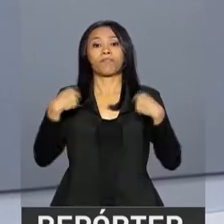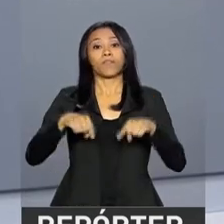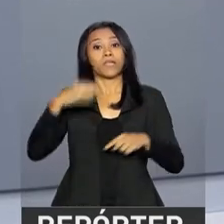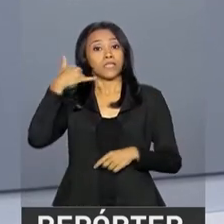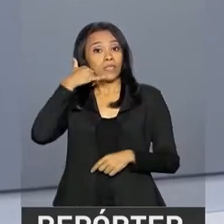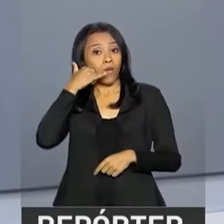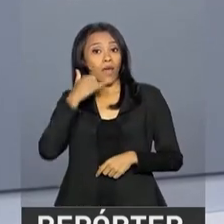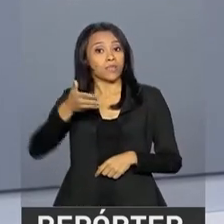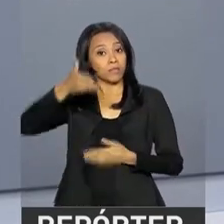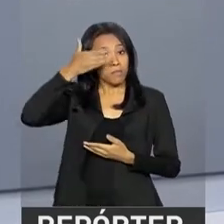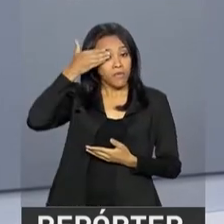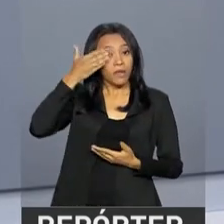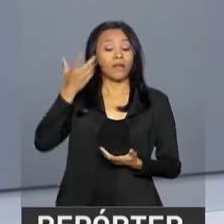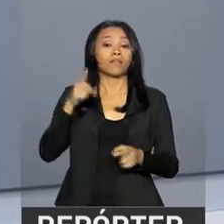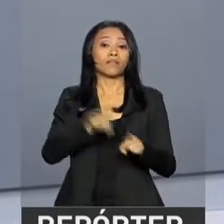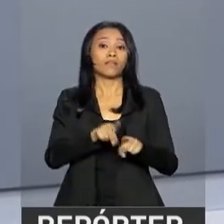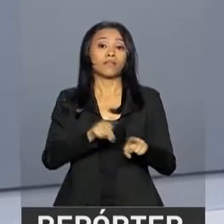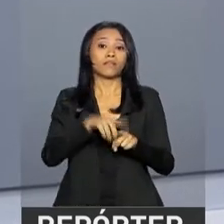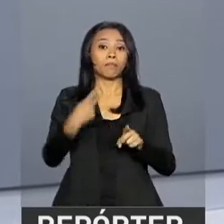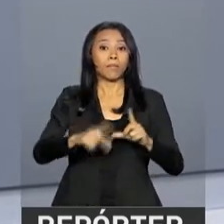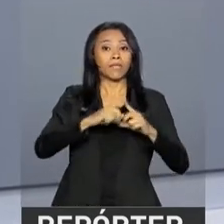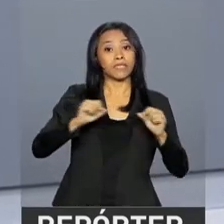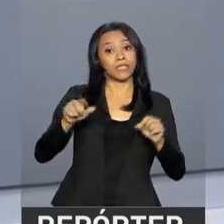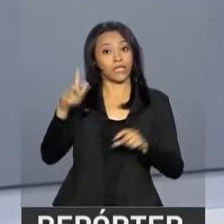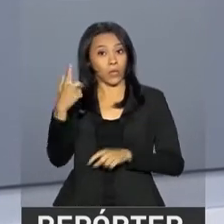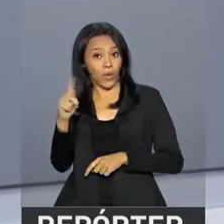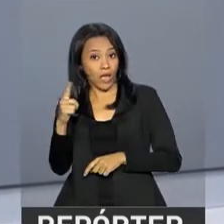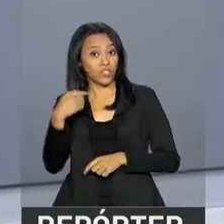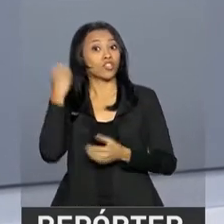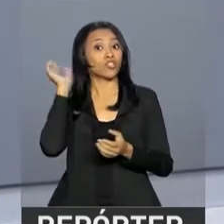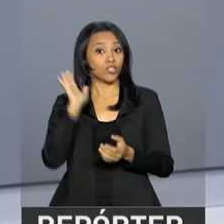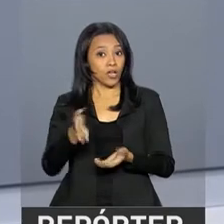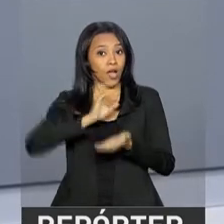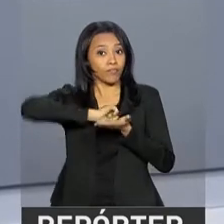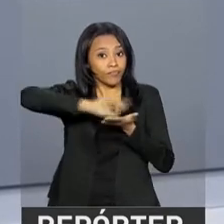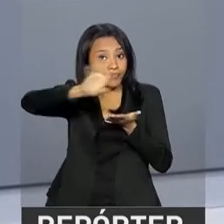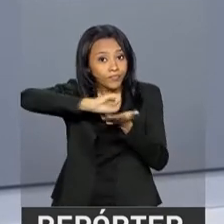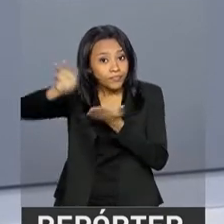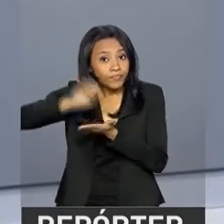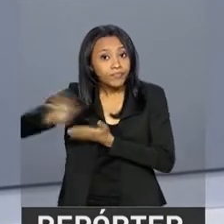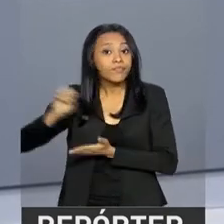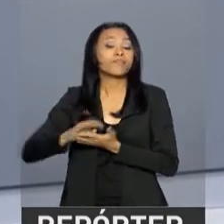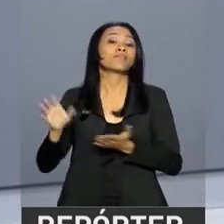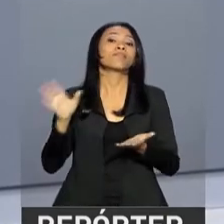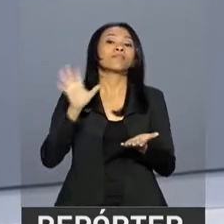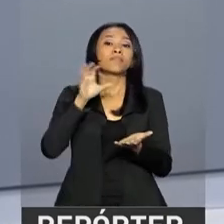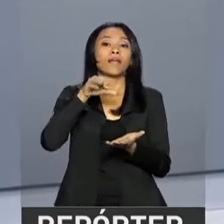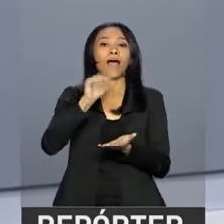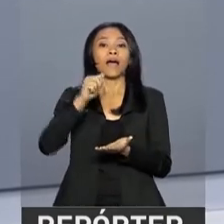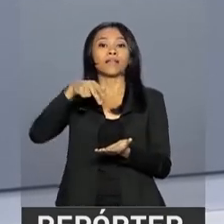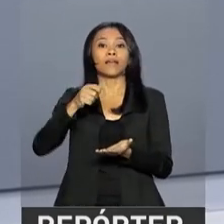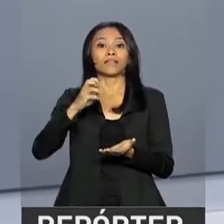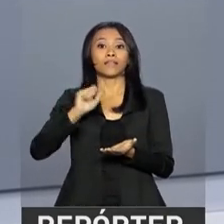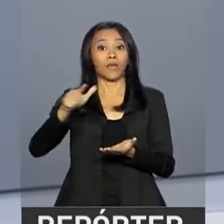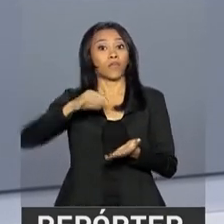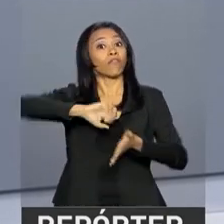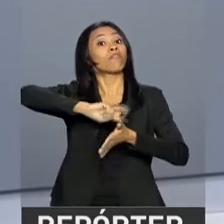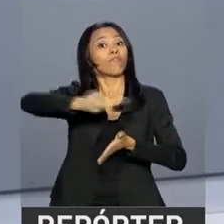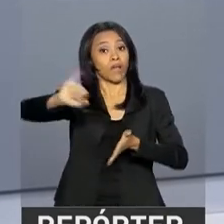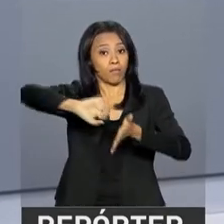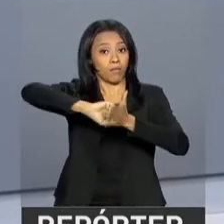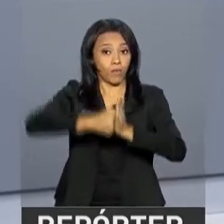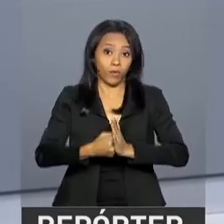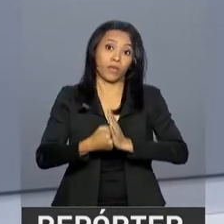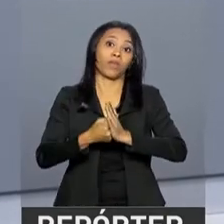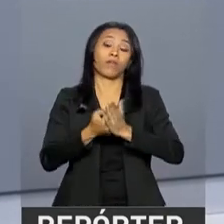do Distrito Federal e em Goiás começaram a receber mensagens da Anatel sobre o bloqueio dos aparelhos. O sistema da Agência Nacional